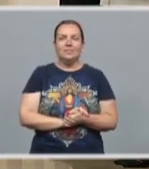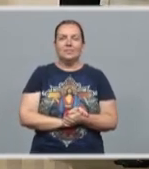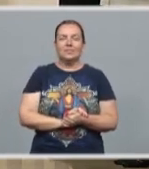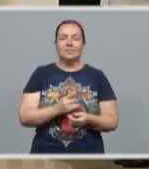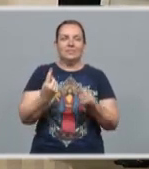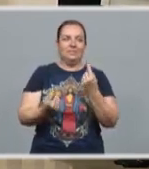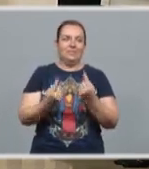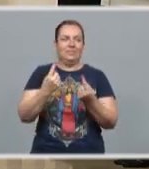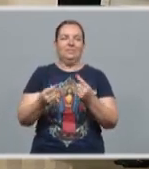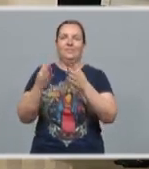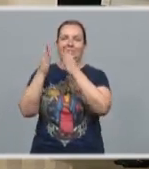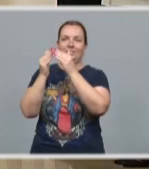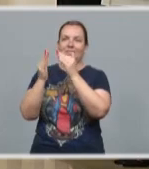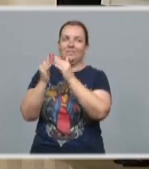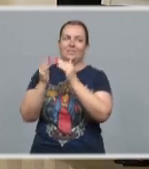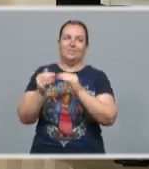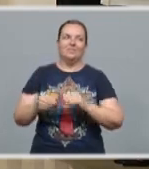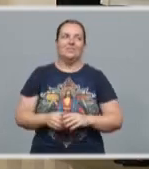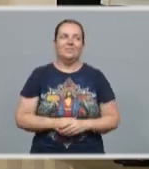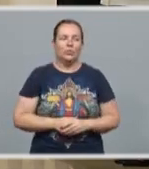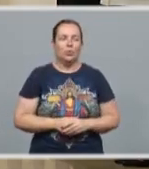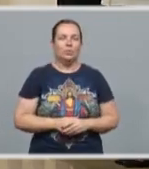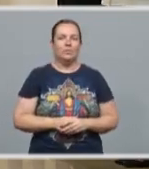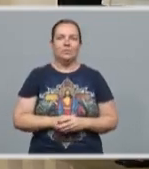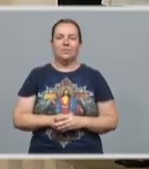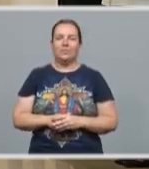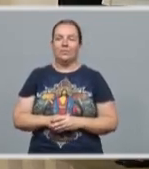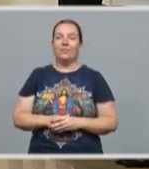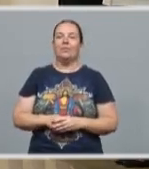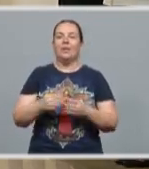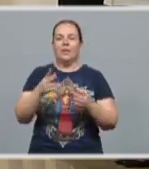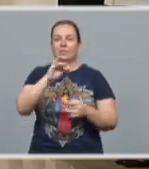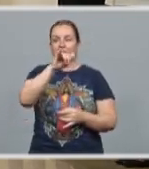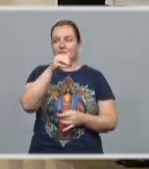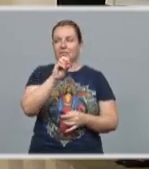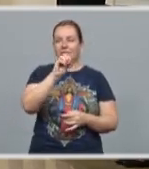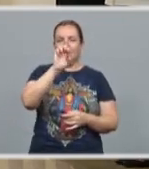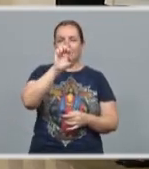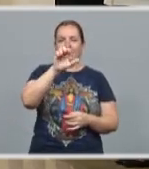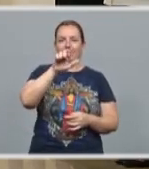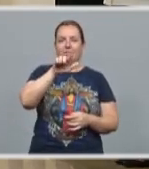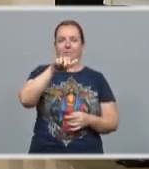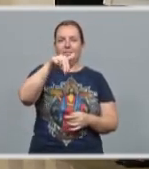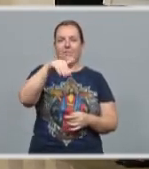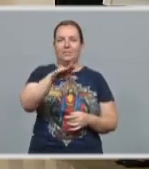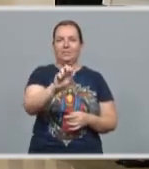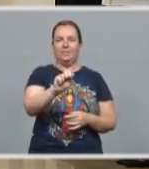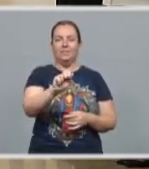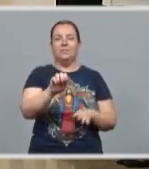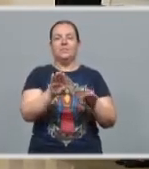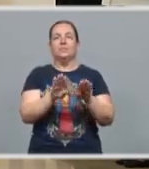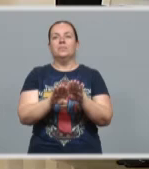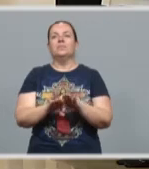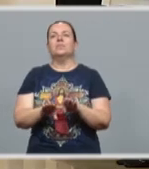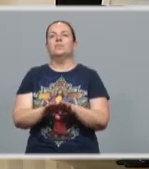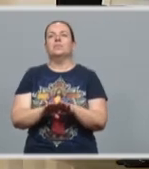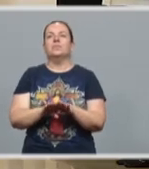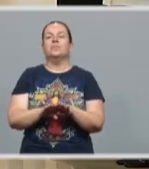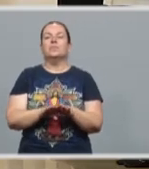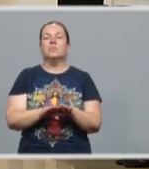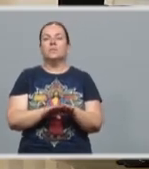qual a sua intenção? Eu quero citar Joelma Ferreira de Lima, de Paissandu, acompanha pela Terceiro